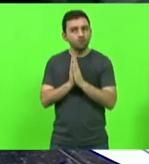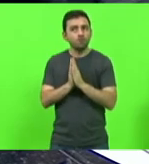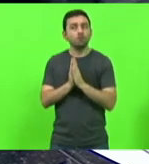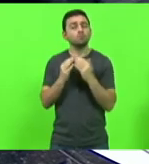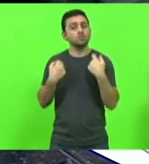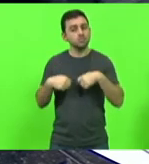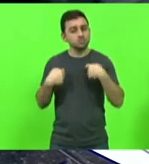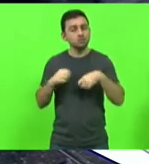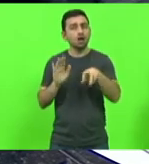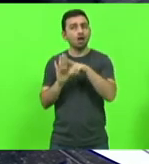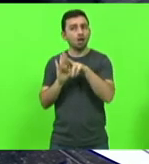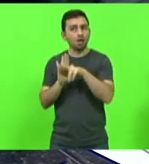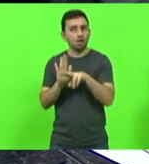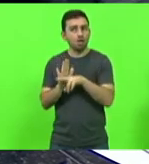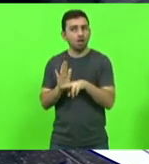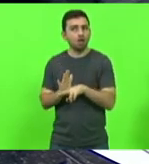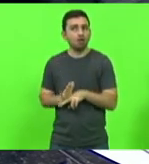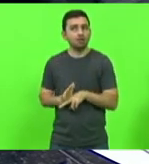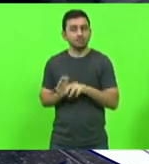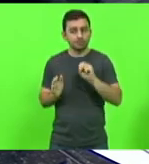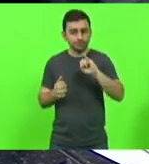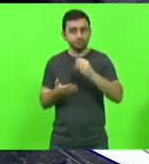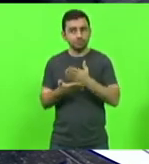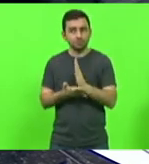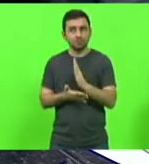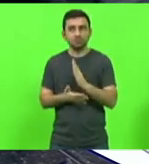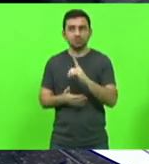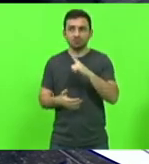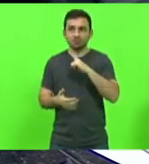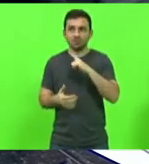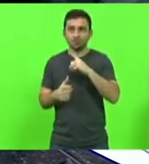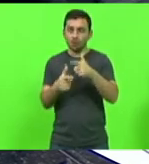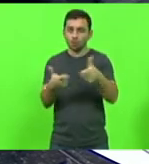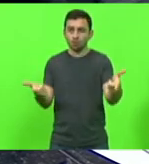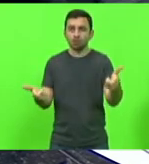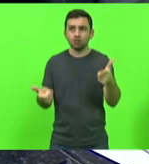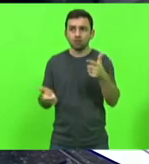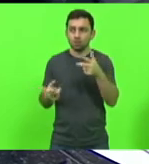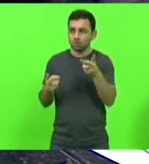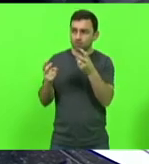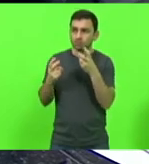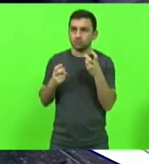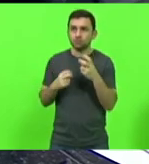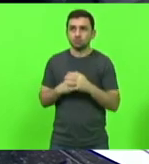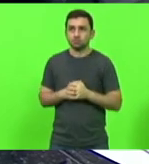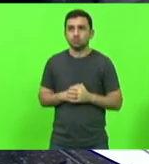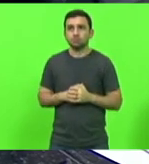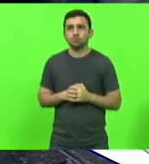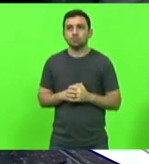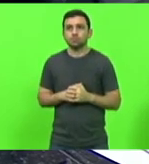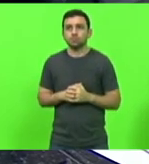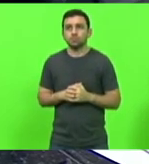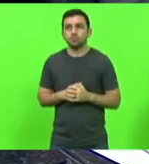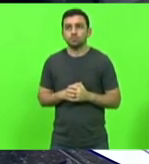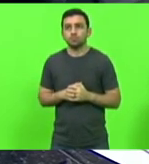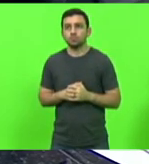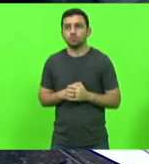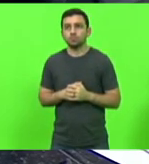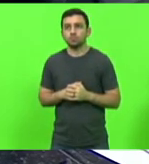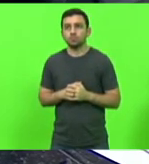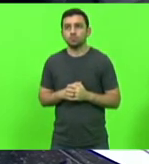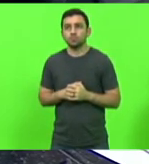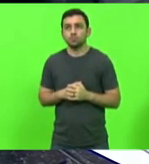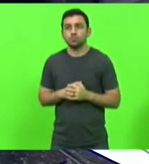regulamentação, realmente esse projeto passando, estou vendo que terá maioria aqui no plenário, uma regulamentação... 30 segundos, deputado.